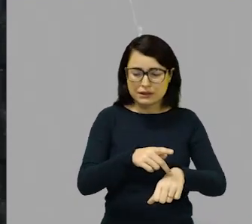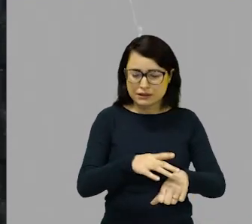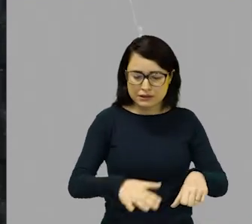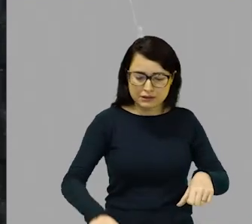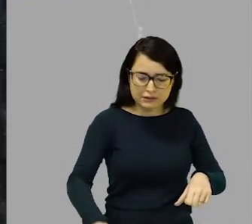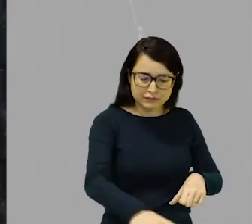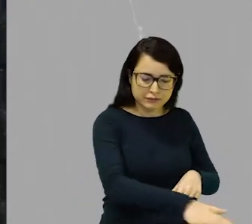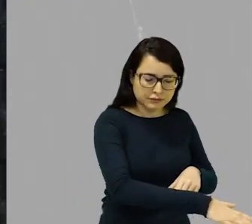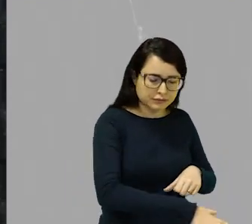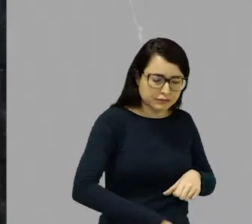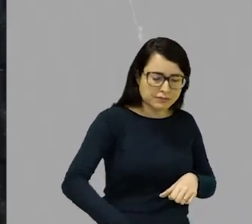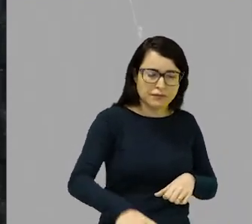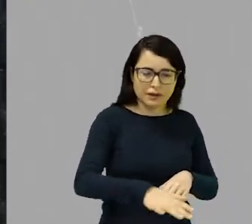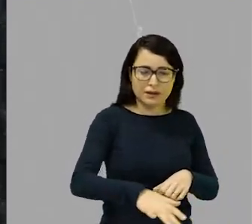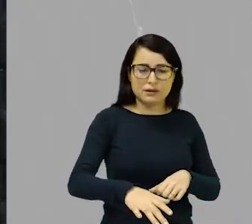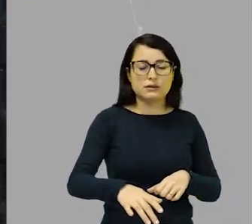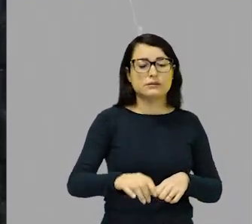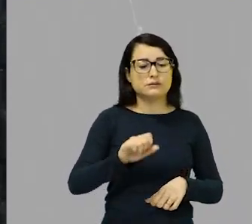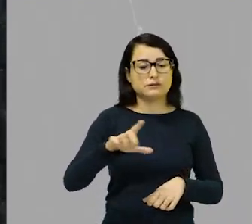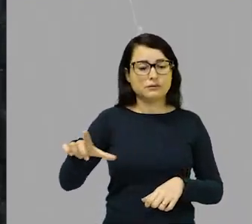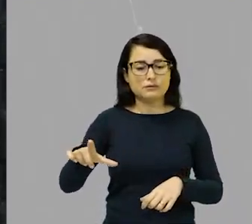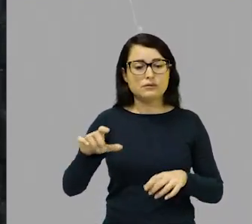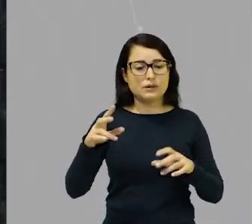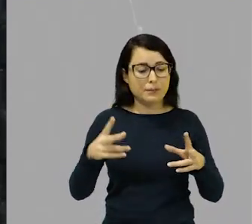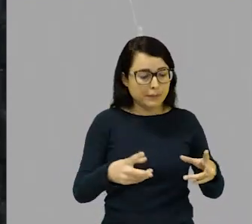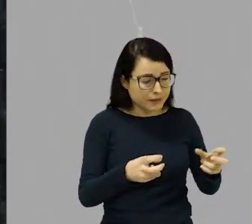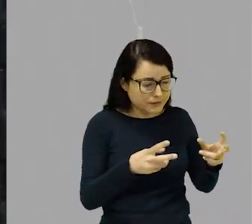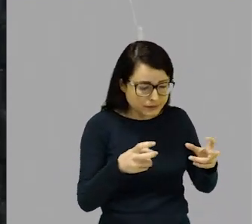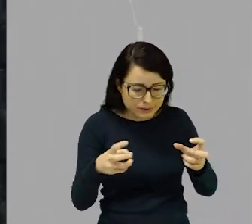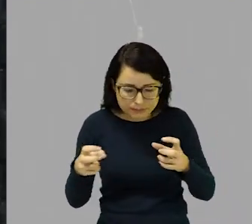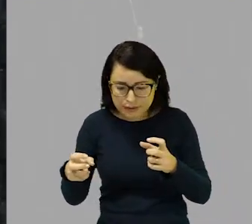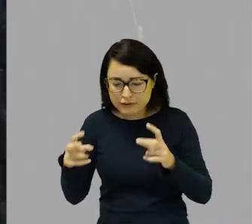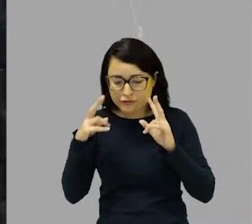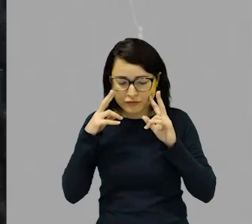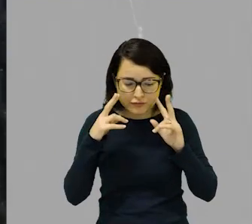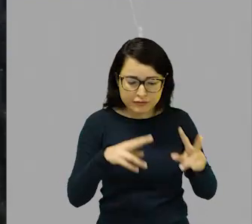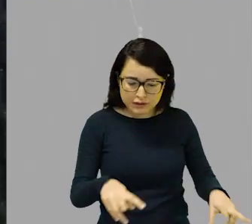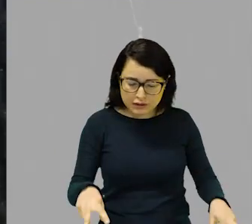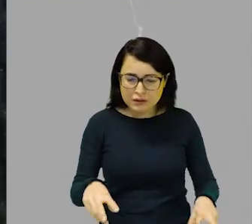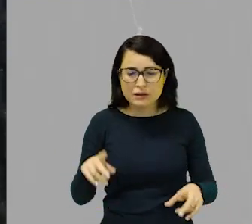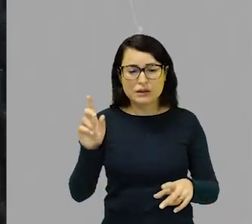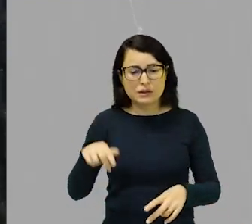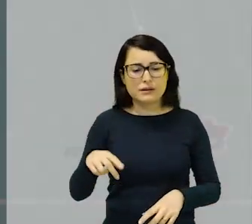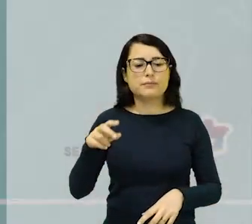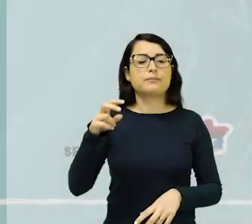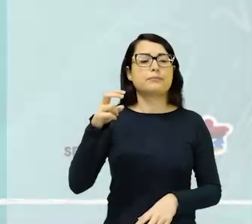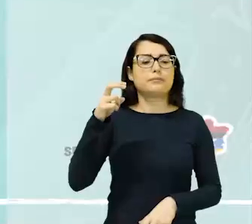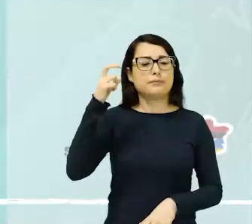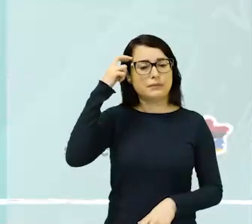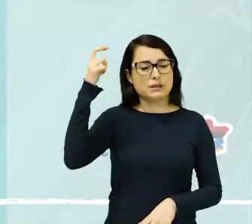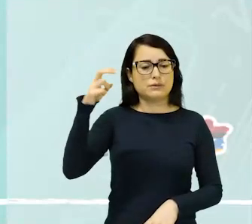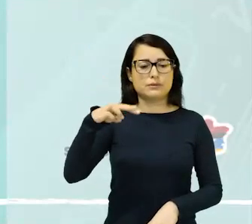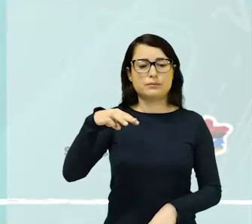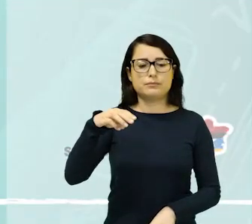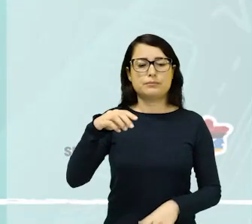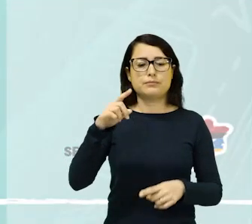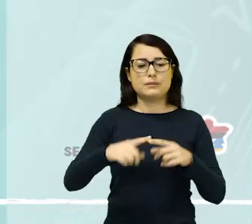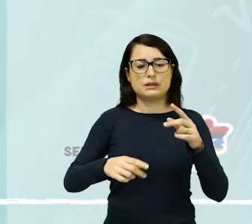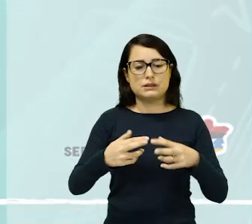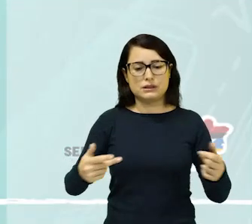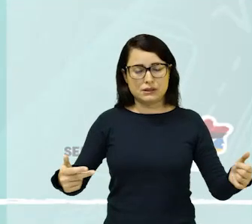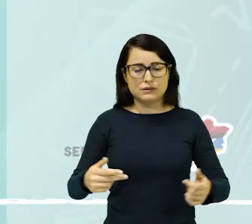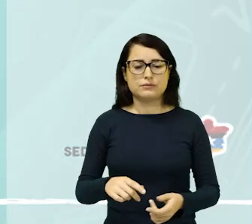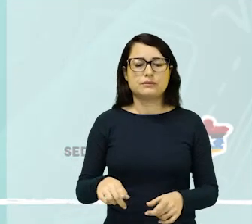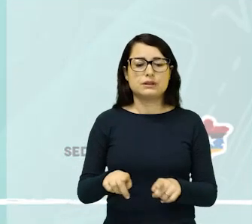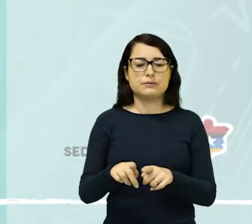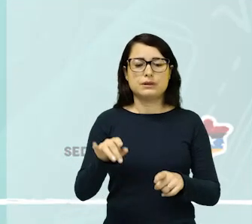calçadas, entendeu? Então é isso, aquilo que você pode, né, perceber, ver, isso é patrimônio material. E tem também o imaterial, que se